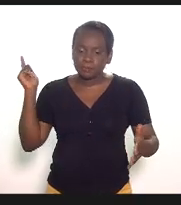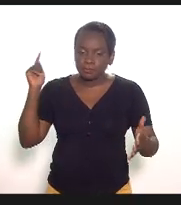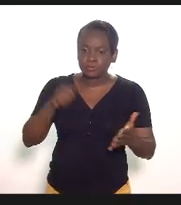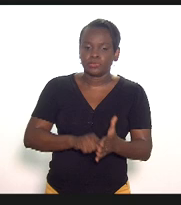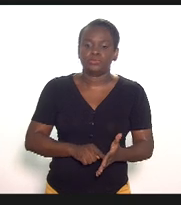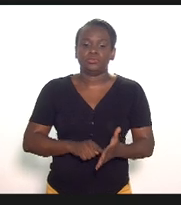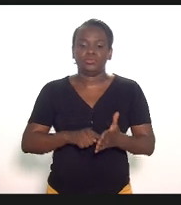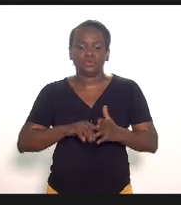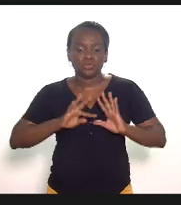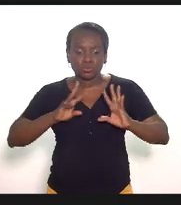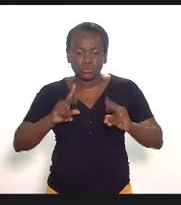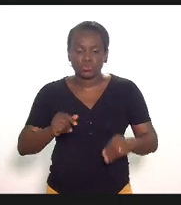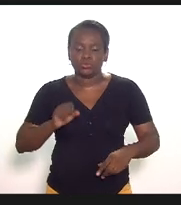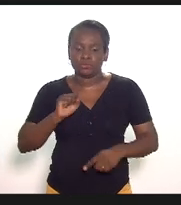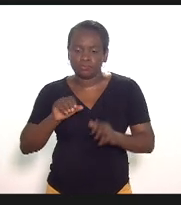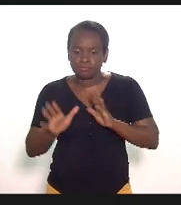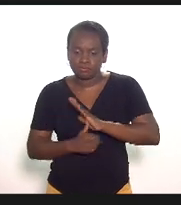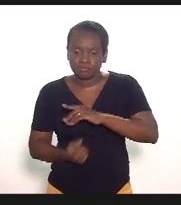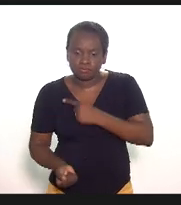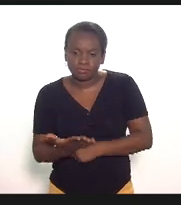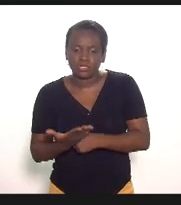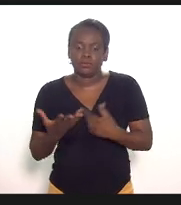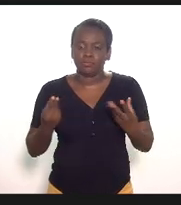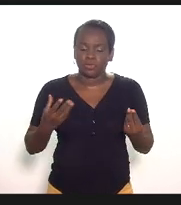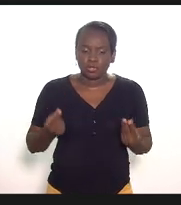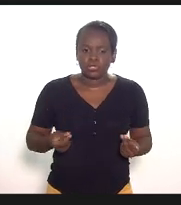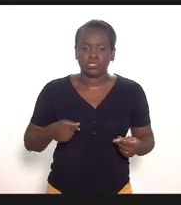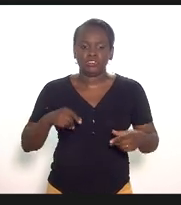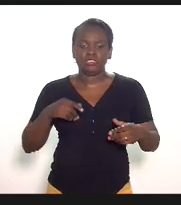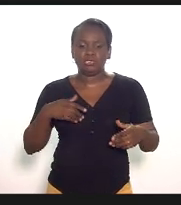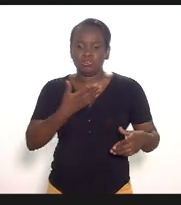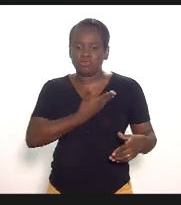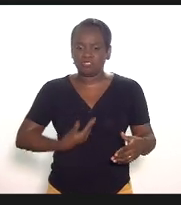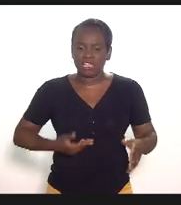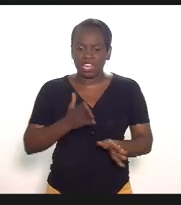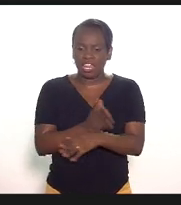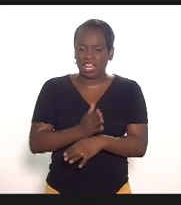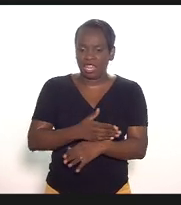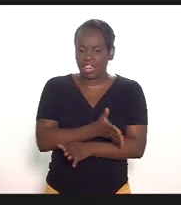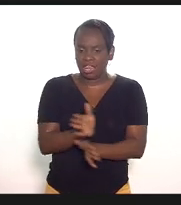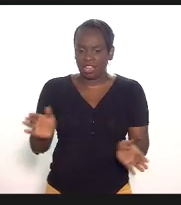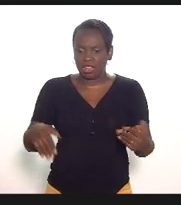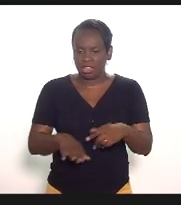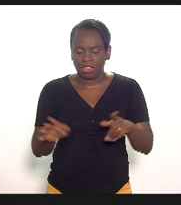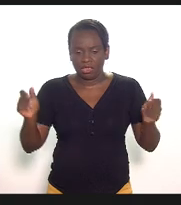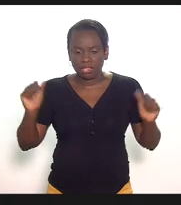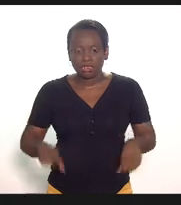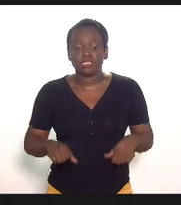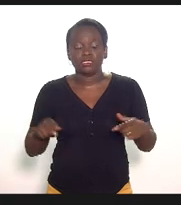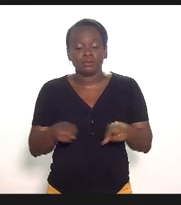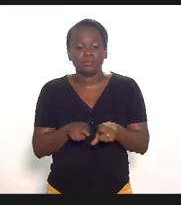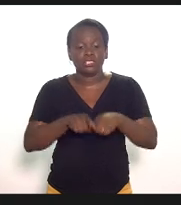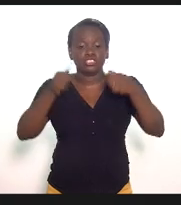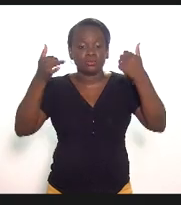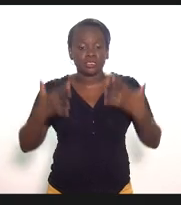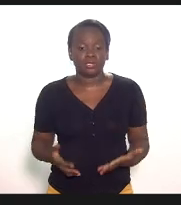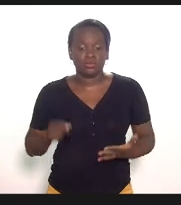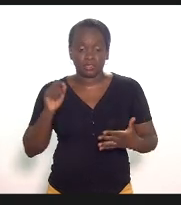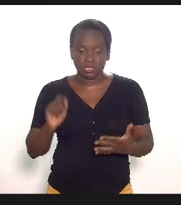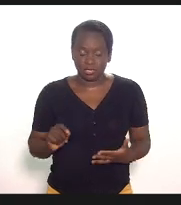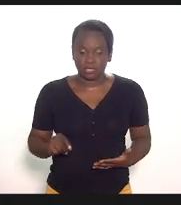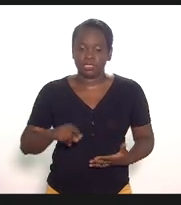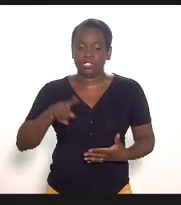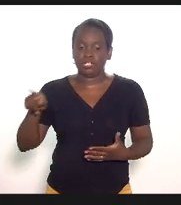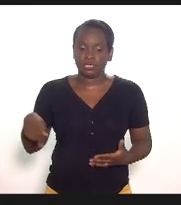denunciar toda essa corrupção, todos esses desgovernos e falar que a